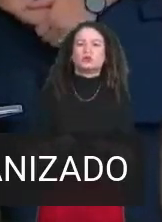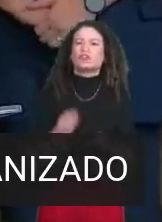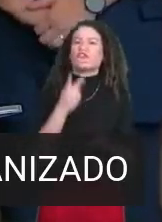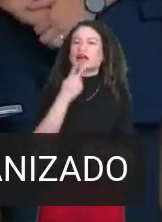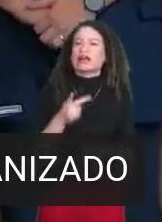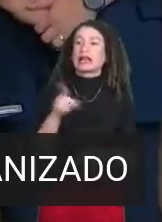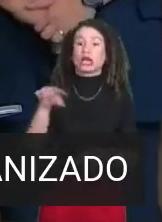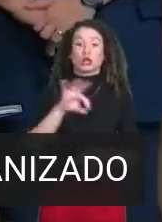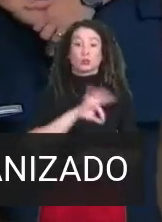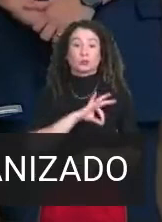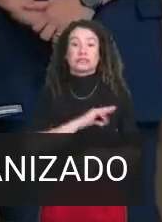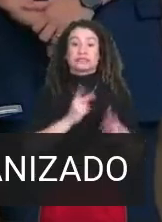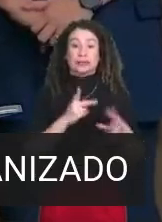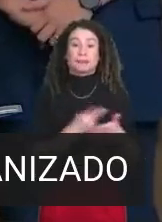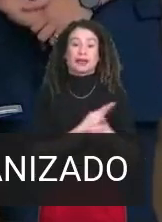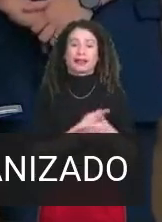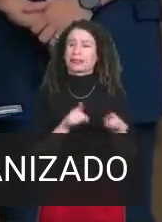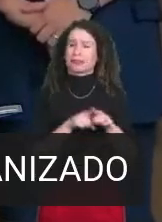erradas.